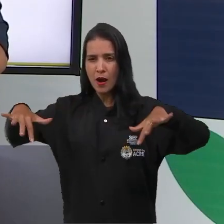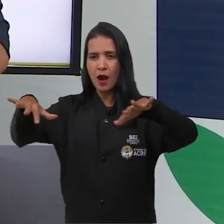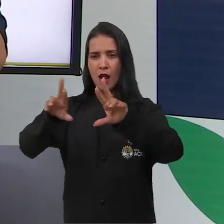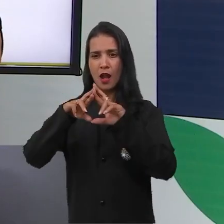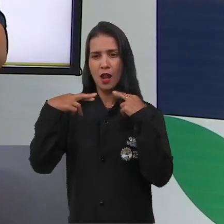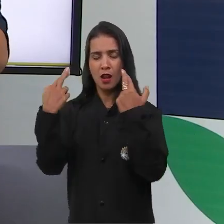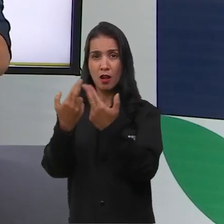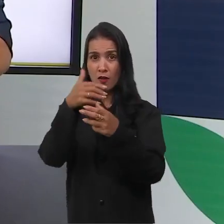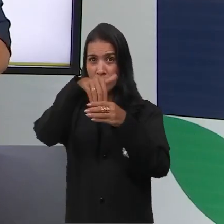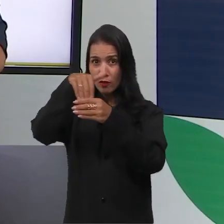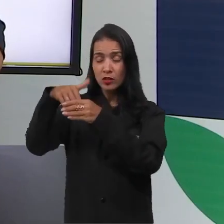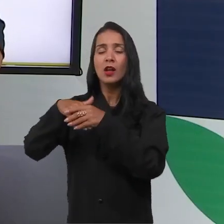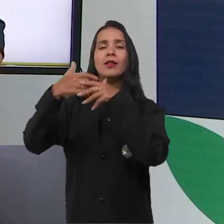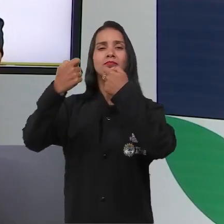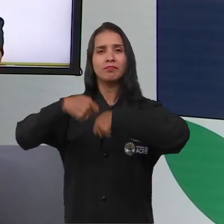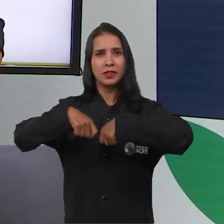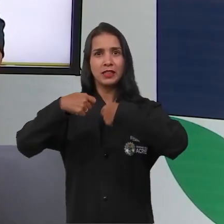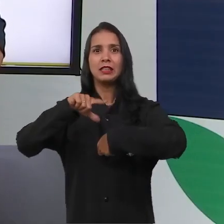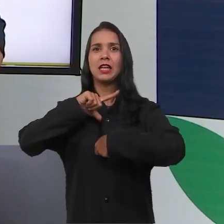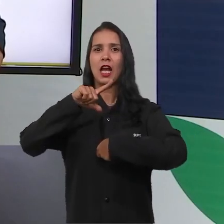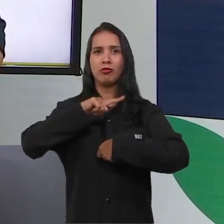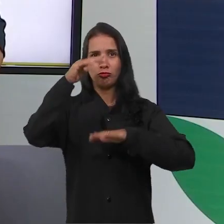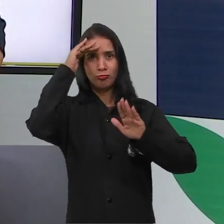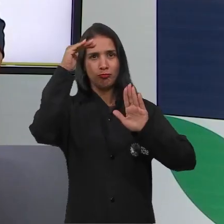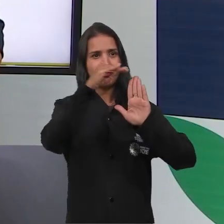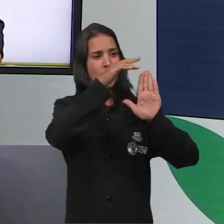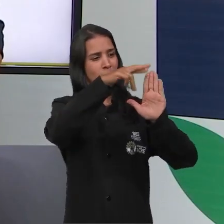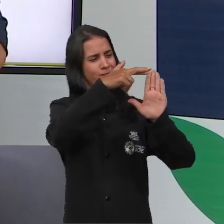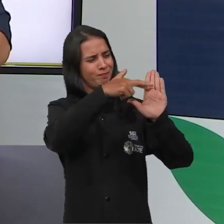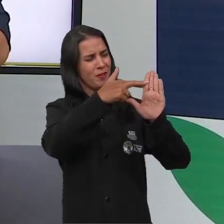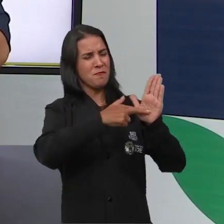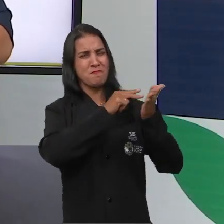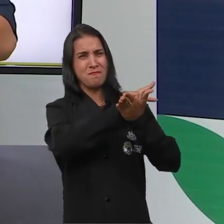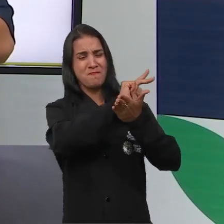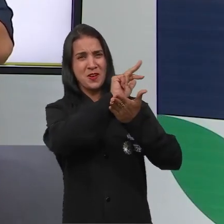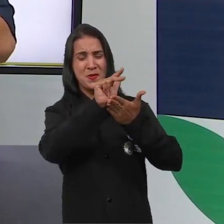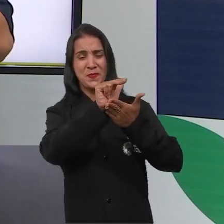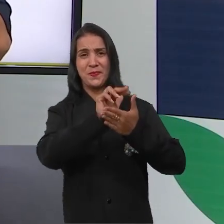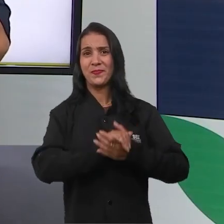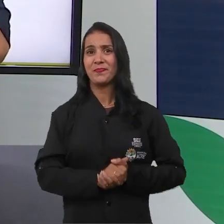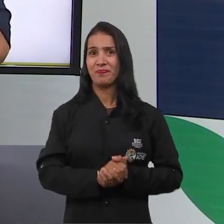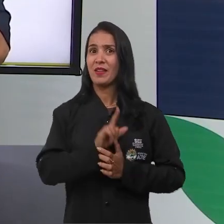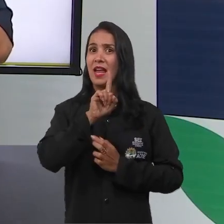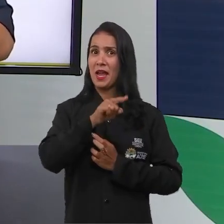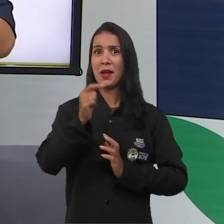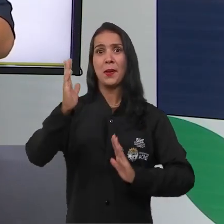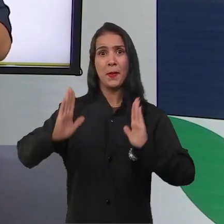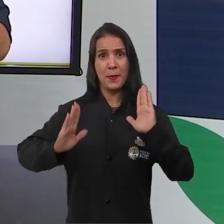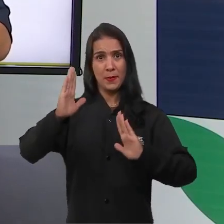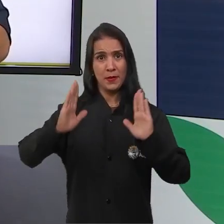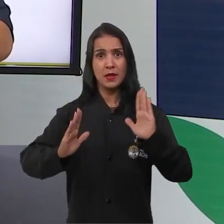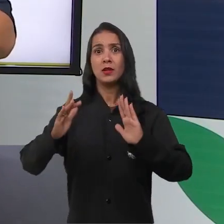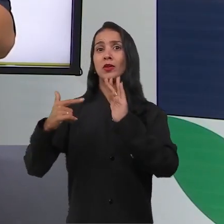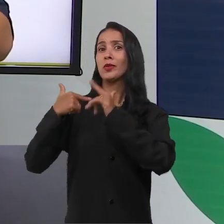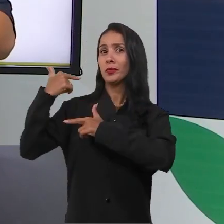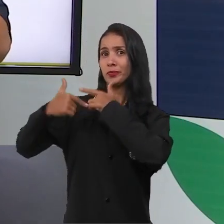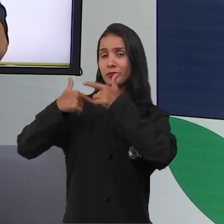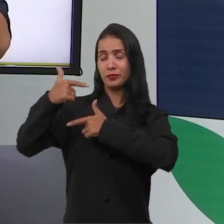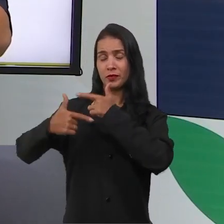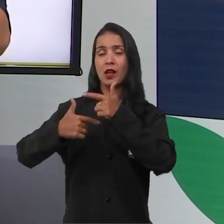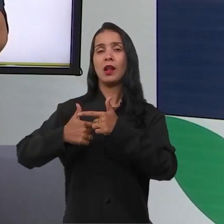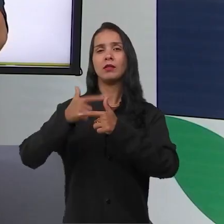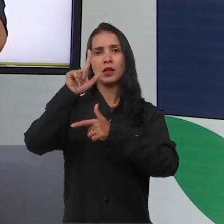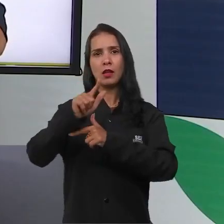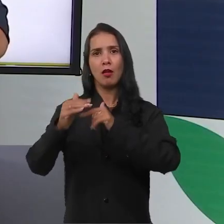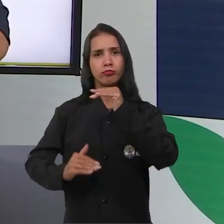cidadão dentro da democracia ateniense. Certo? Então, o período clássico é o apogeu, é o